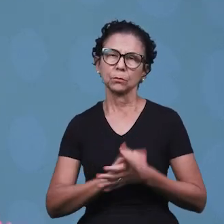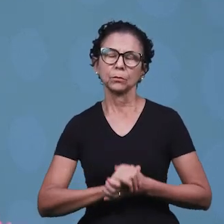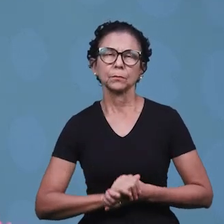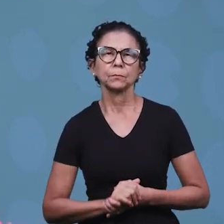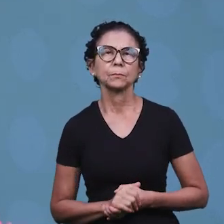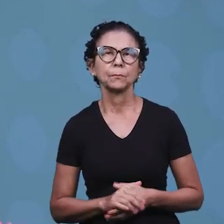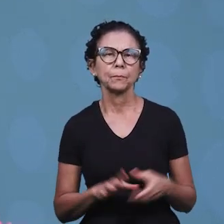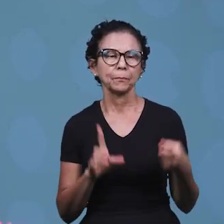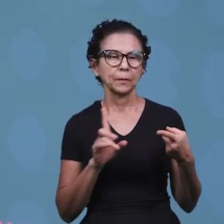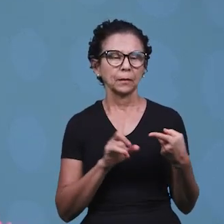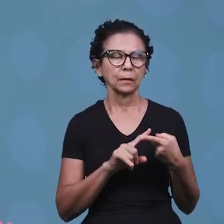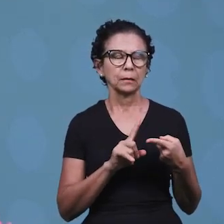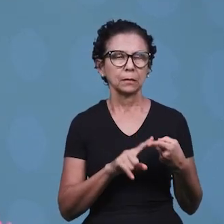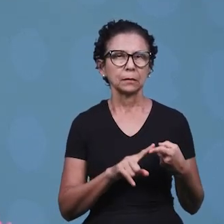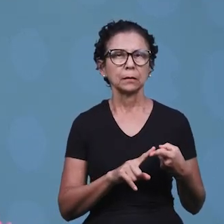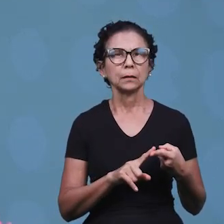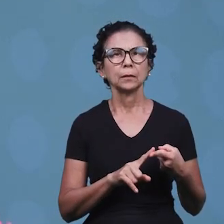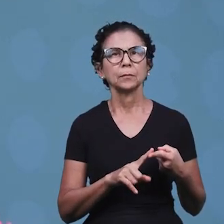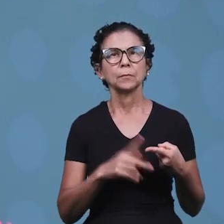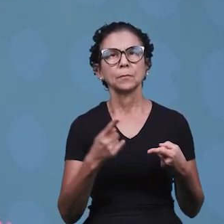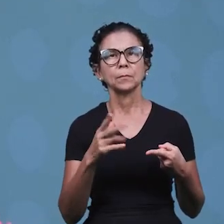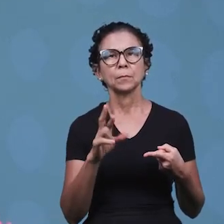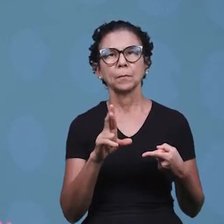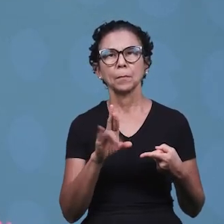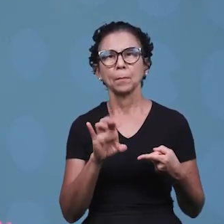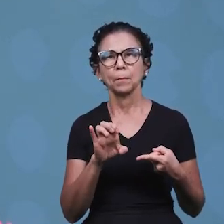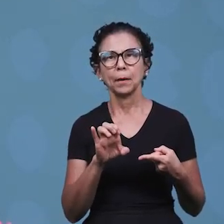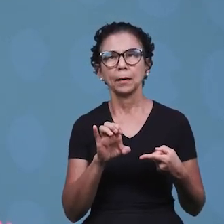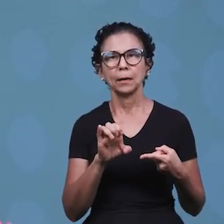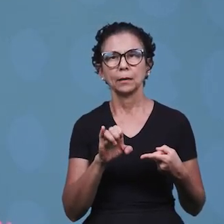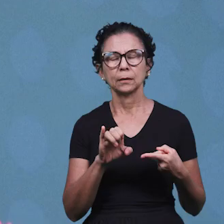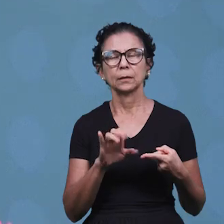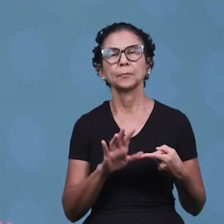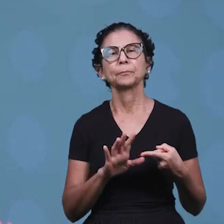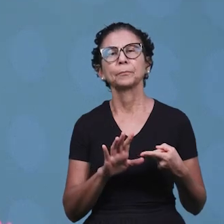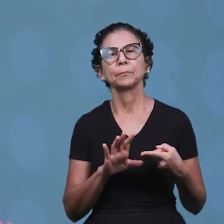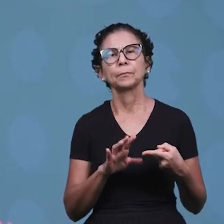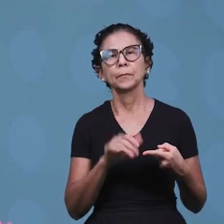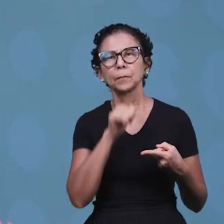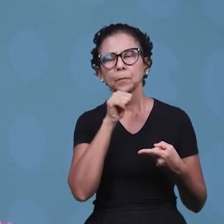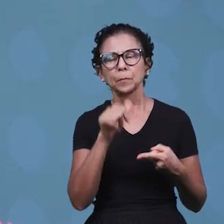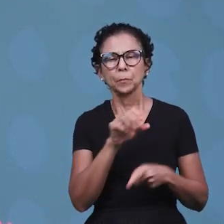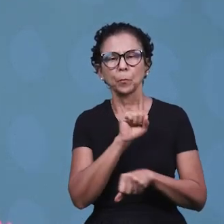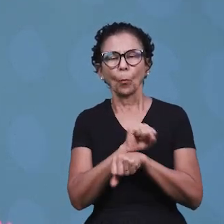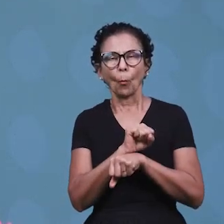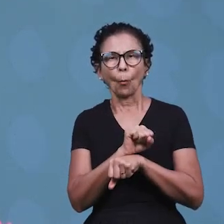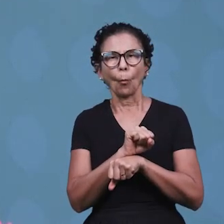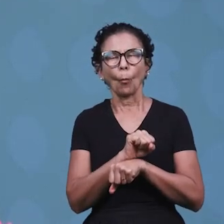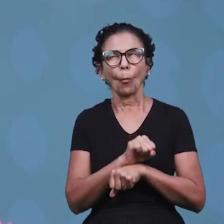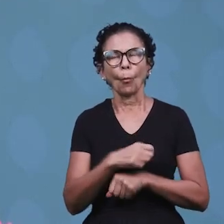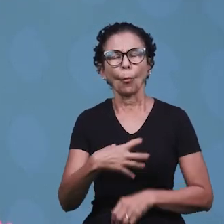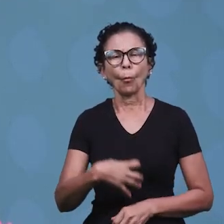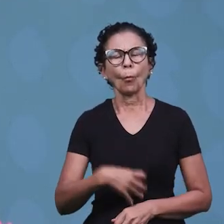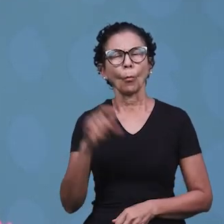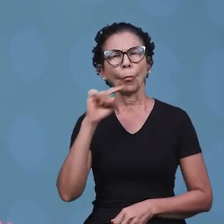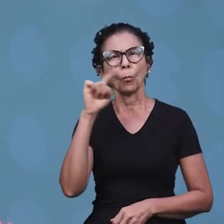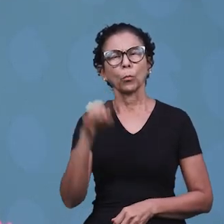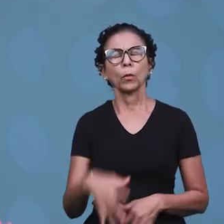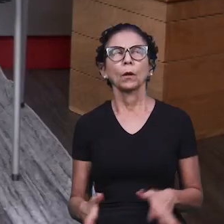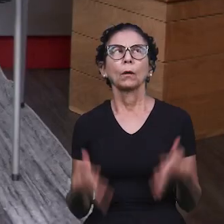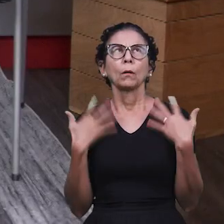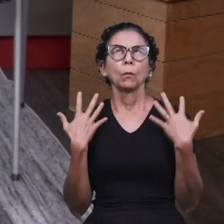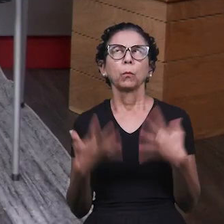Na perimenopausa, a gente já começa com alguns sintomas, né? Que sintomas são esses? Os